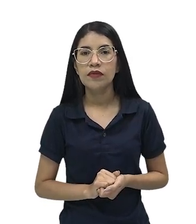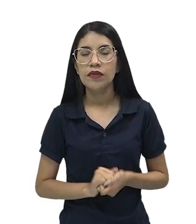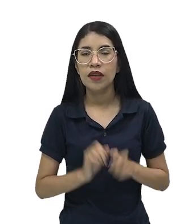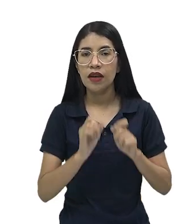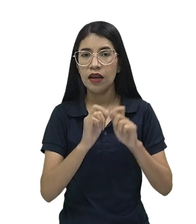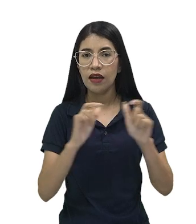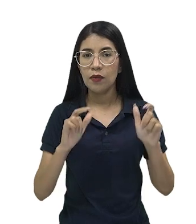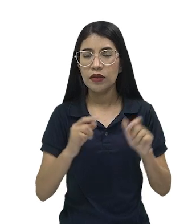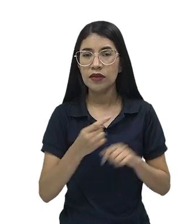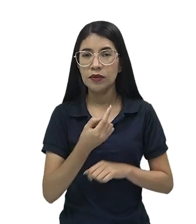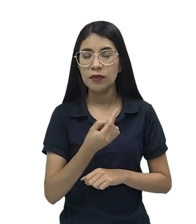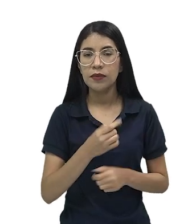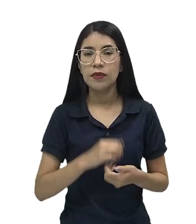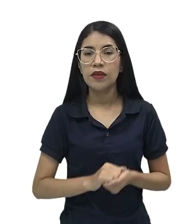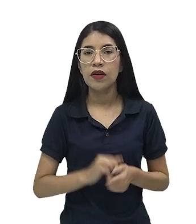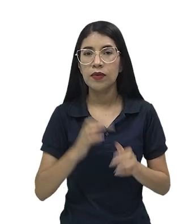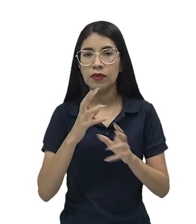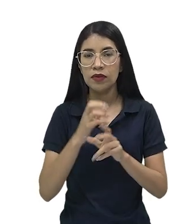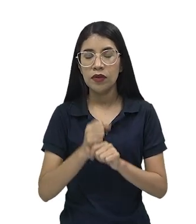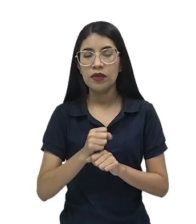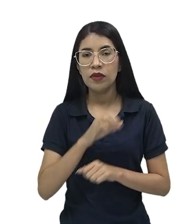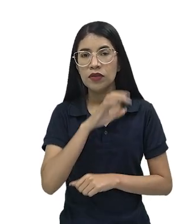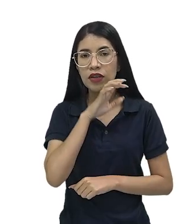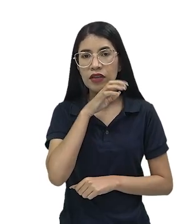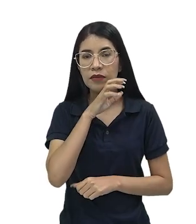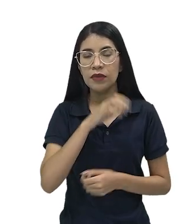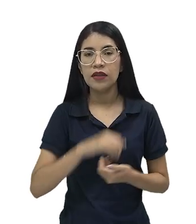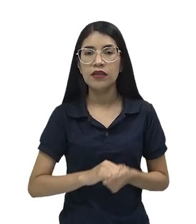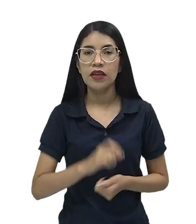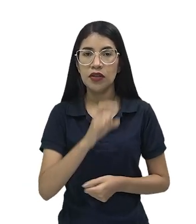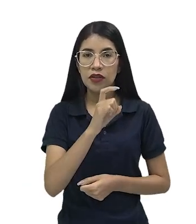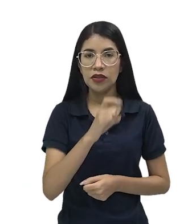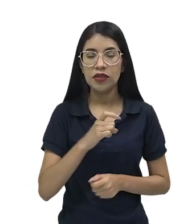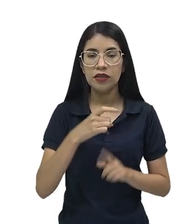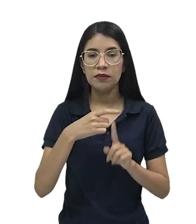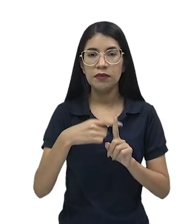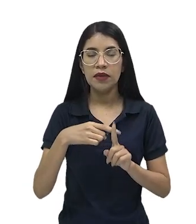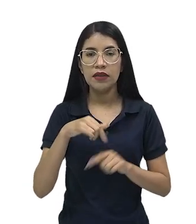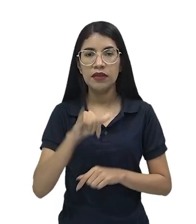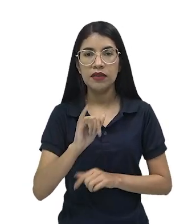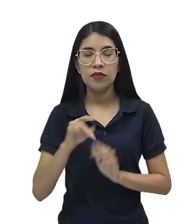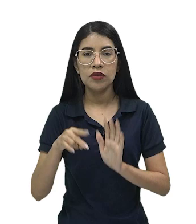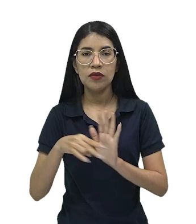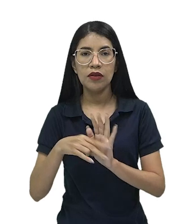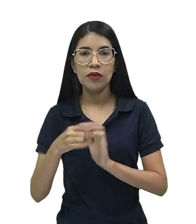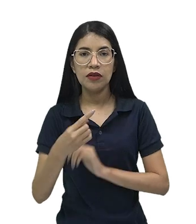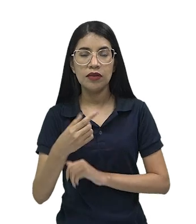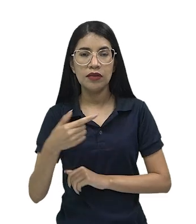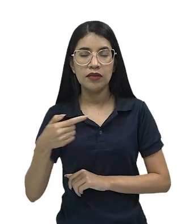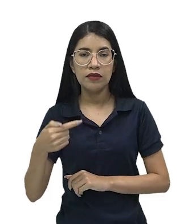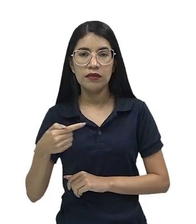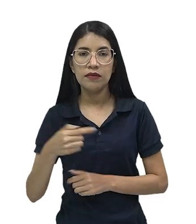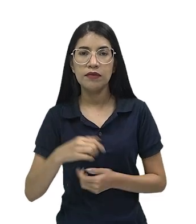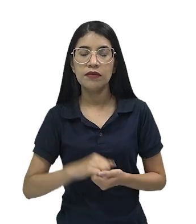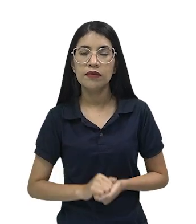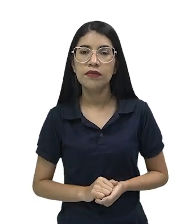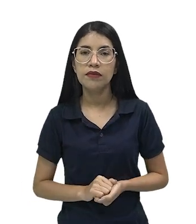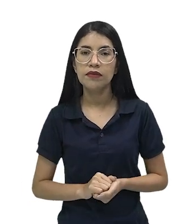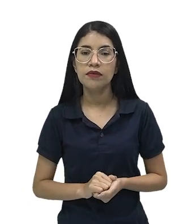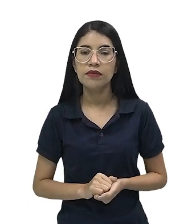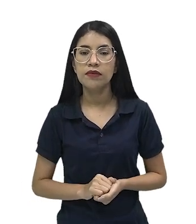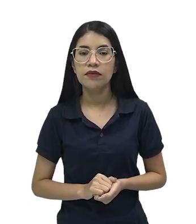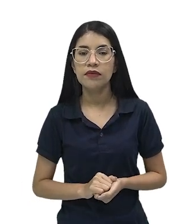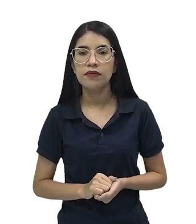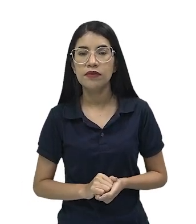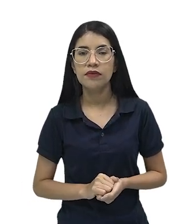o total dos animais, né? O total dos patos mais as ovelhas é igual a 17, olha. Abre